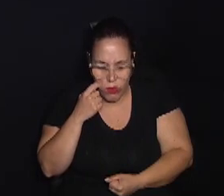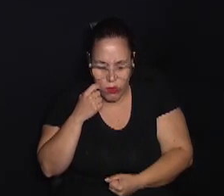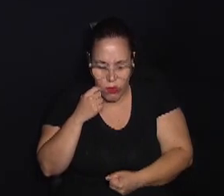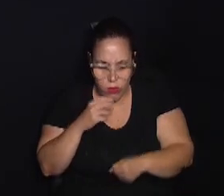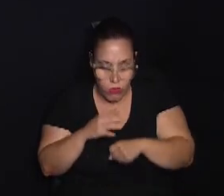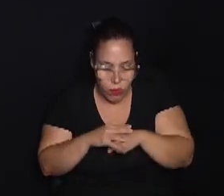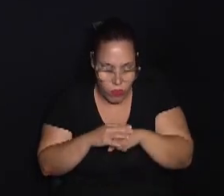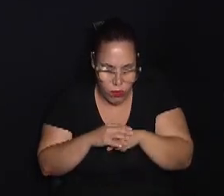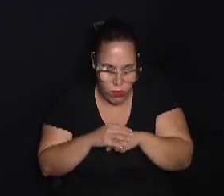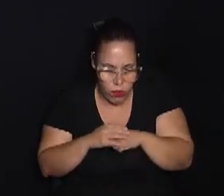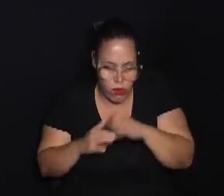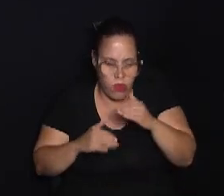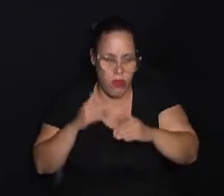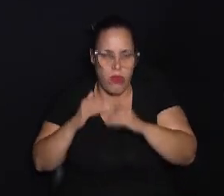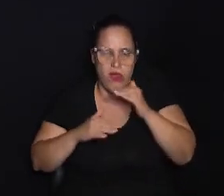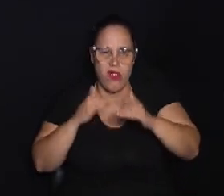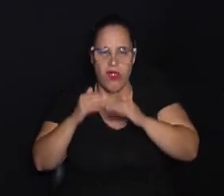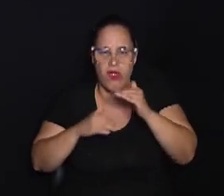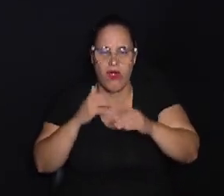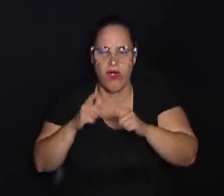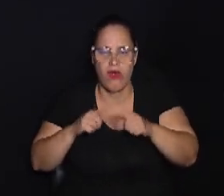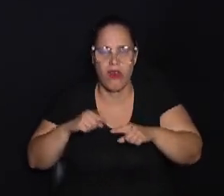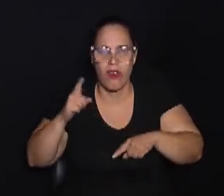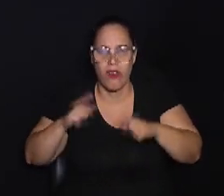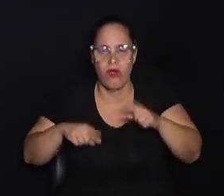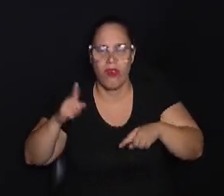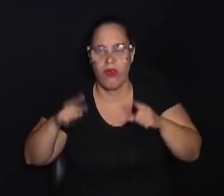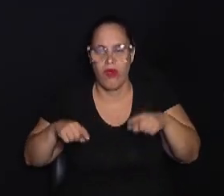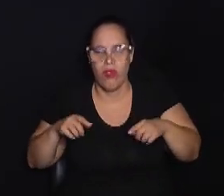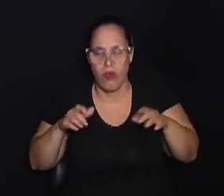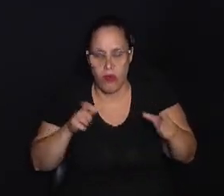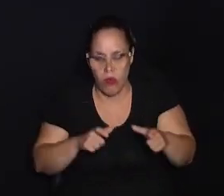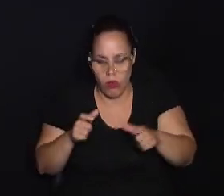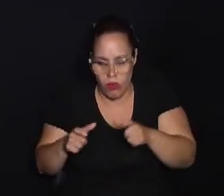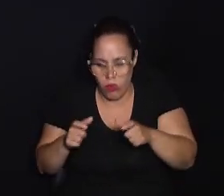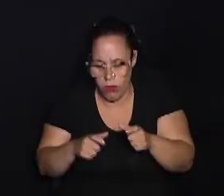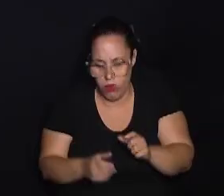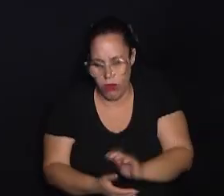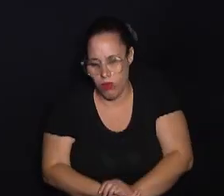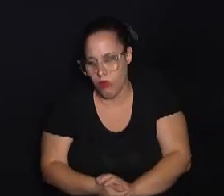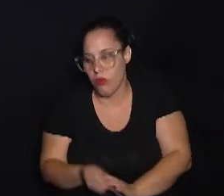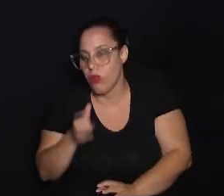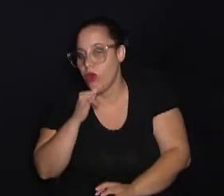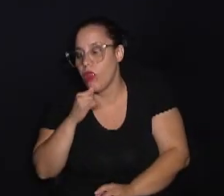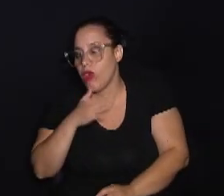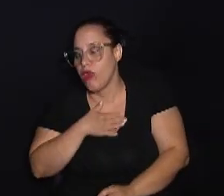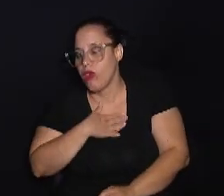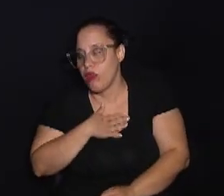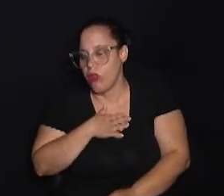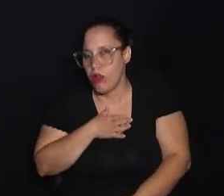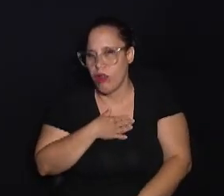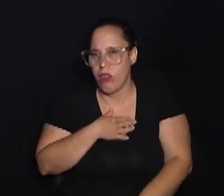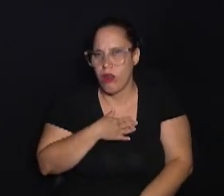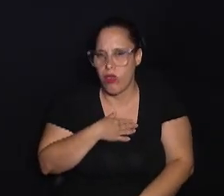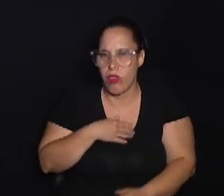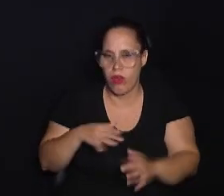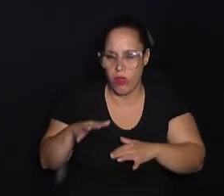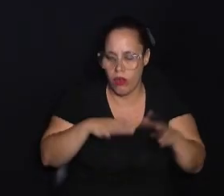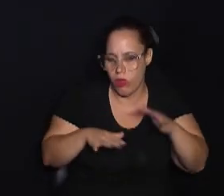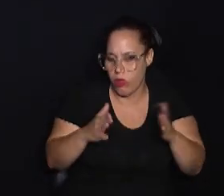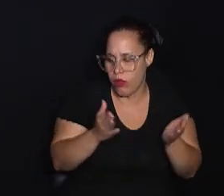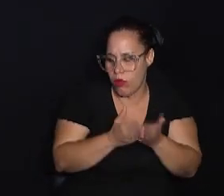patologias desenvolvidas por vários fatores muito localizados. Vou dar um exemplo. Numa região muito